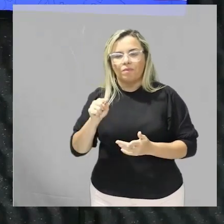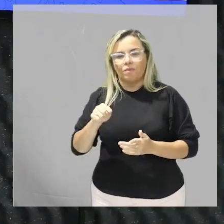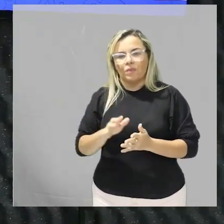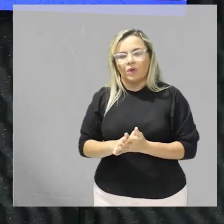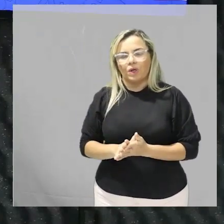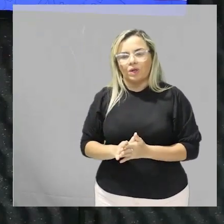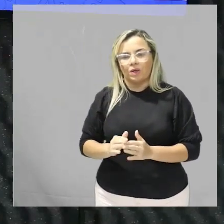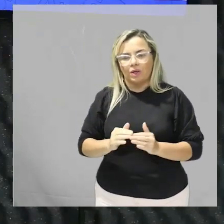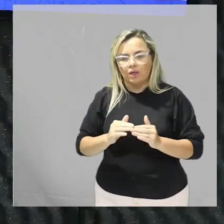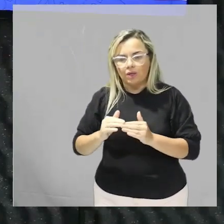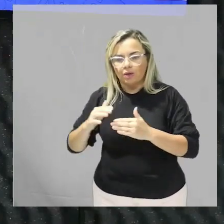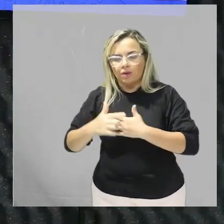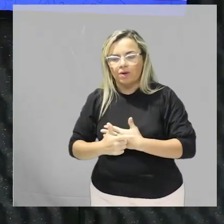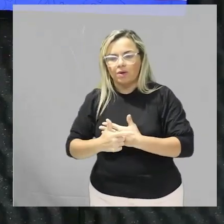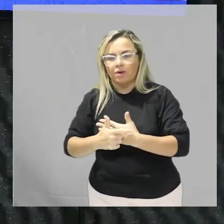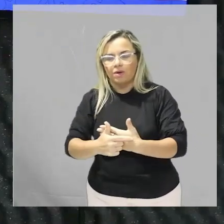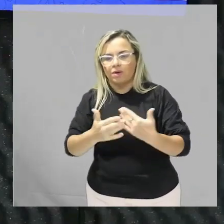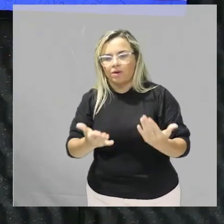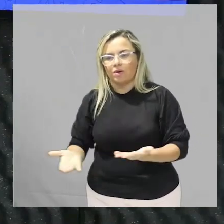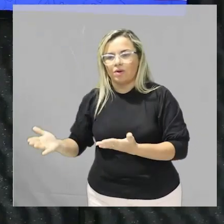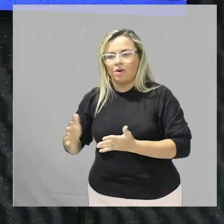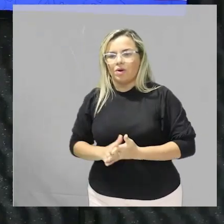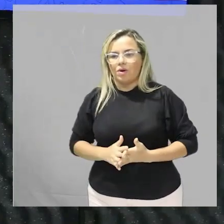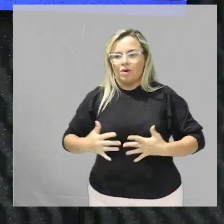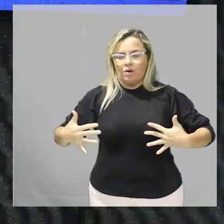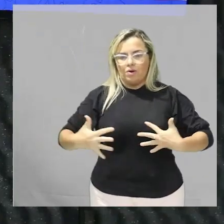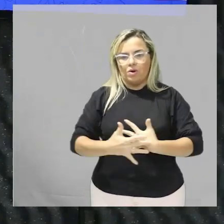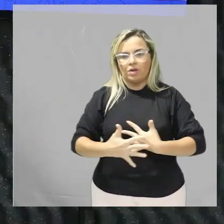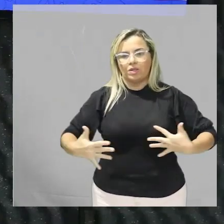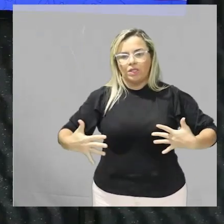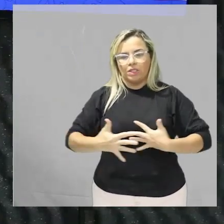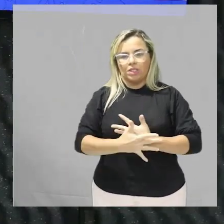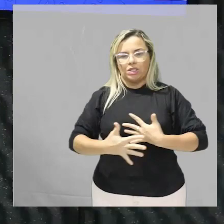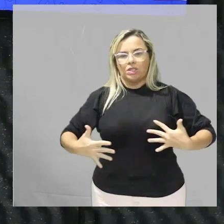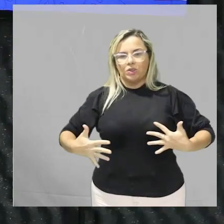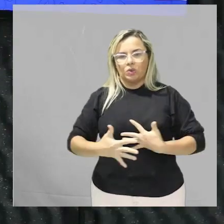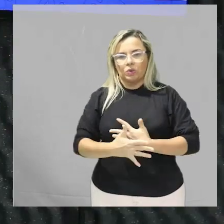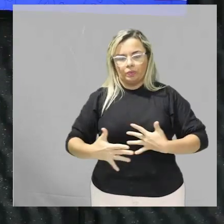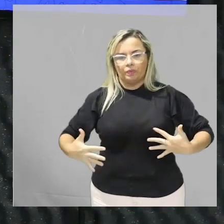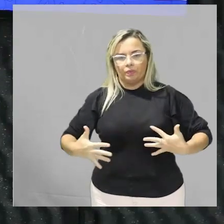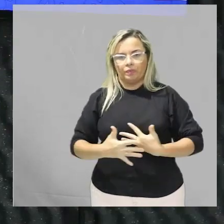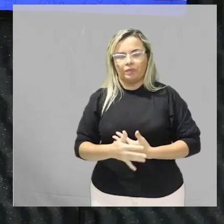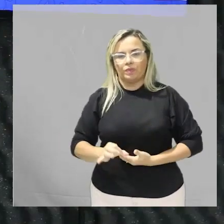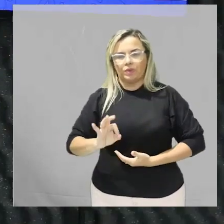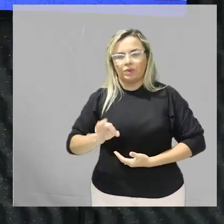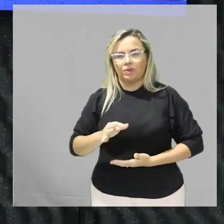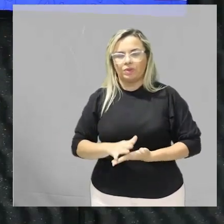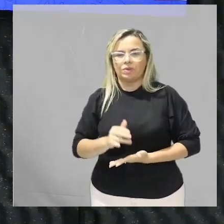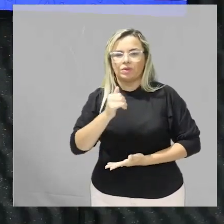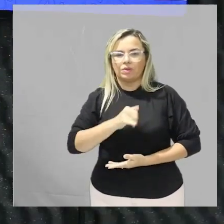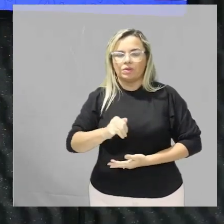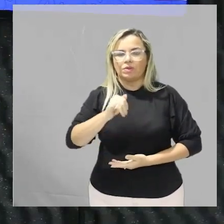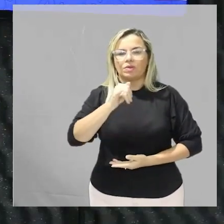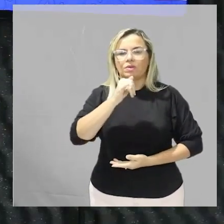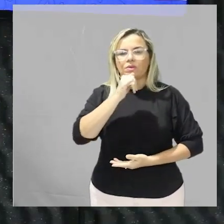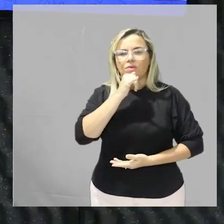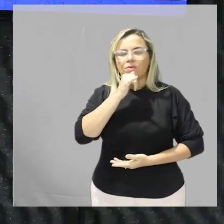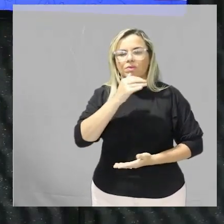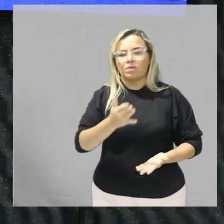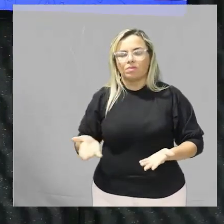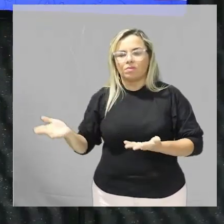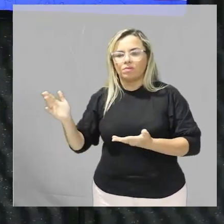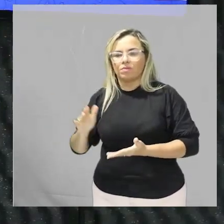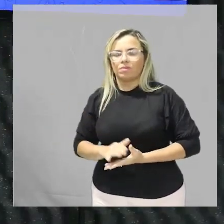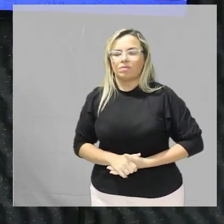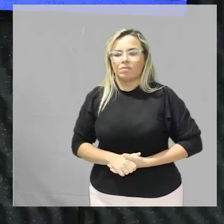função, aí nós temos o tecido, tá certo? Então, por exemplo, eu posso citar o exemplo